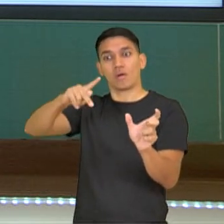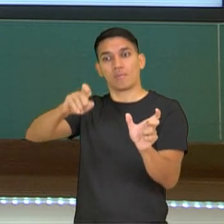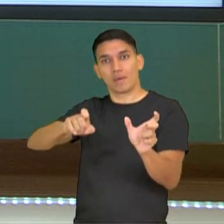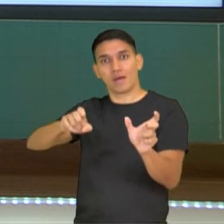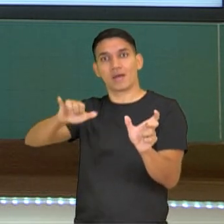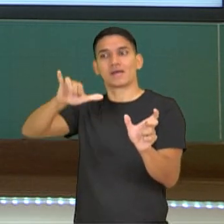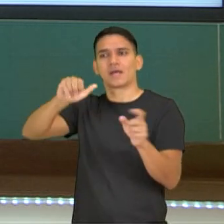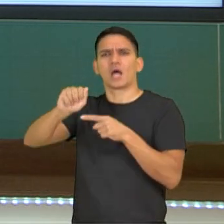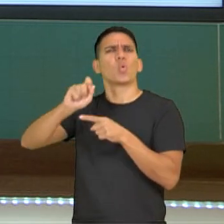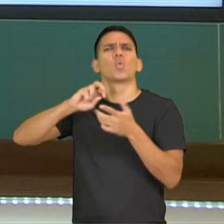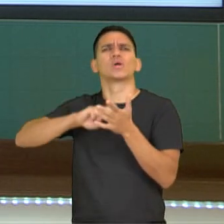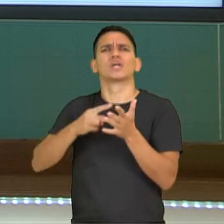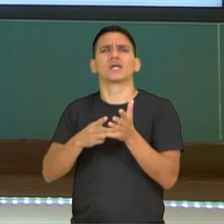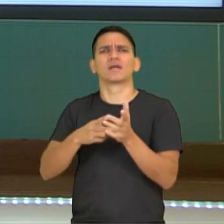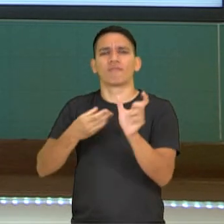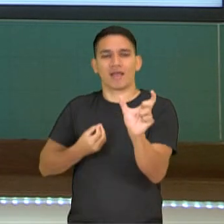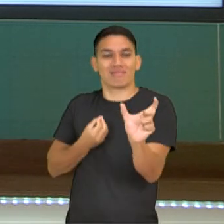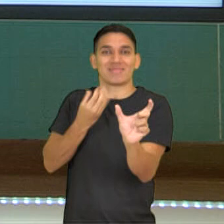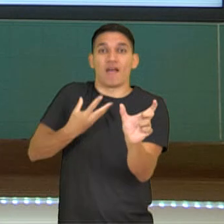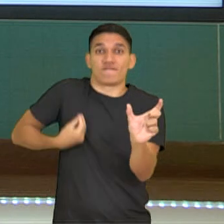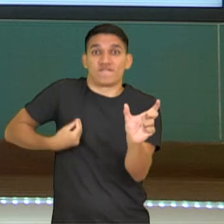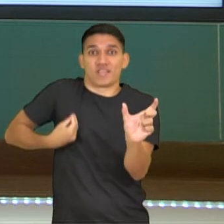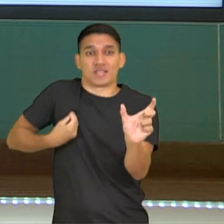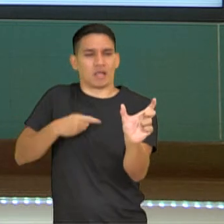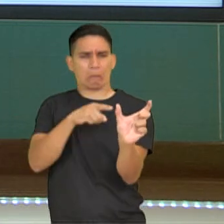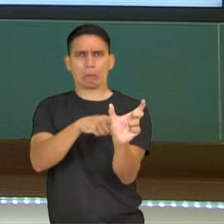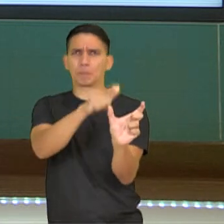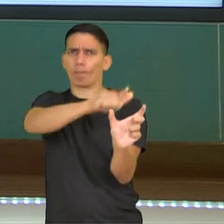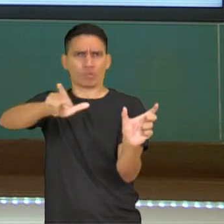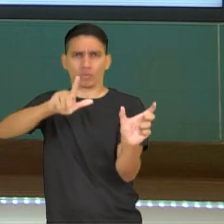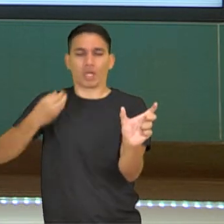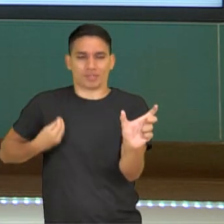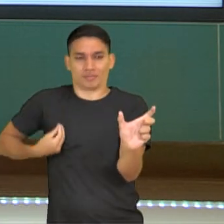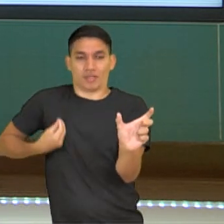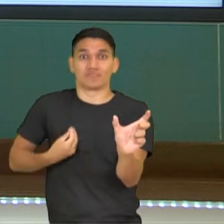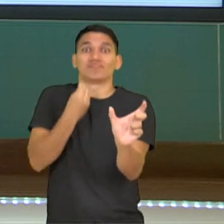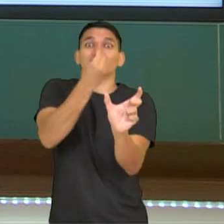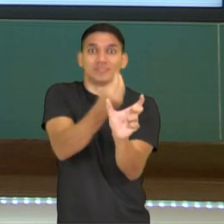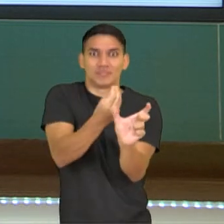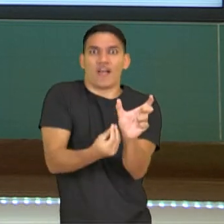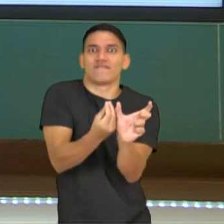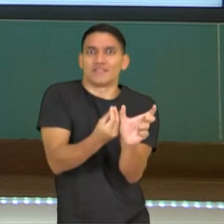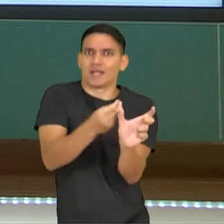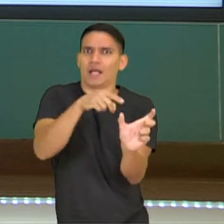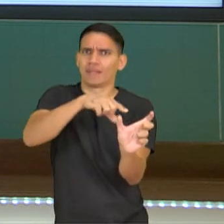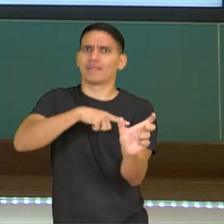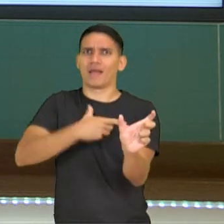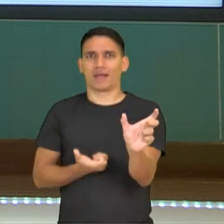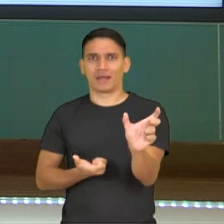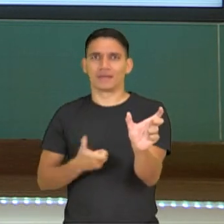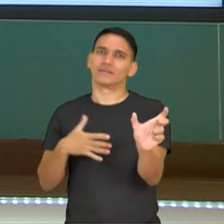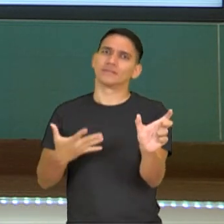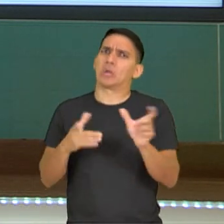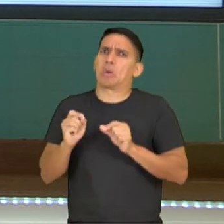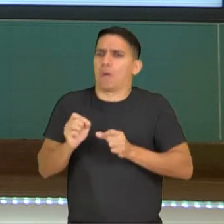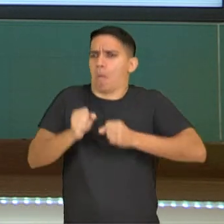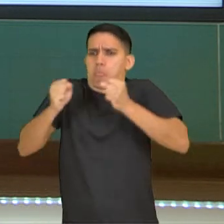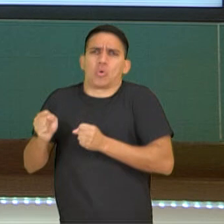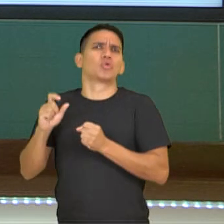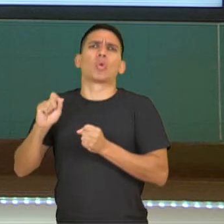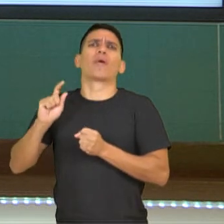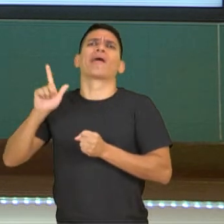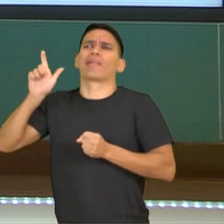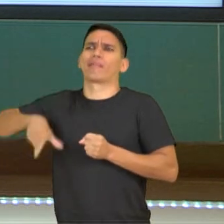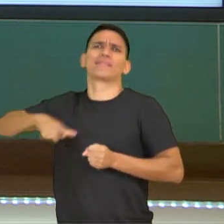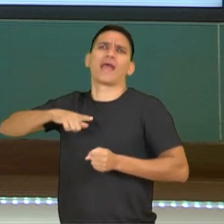ser inanimado, um ser que não tem alma, no caso, as palavras. Quem tem poder, geralmente, são as